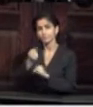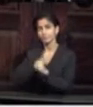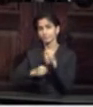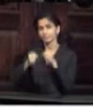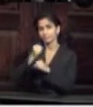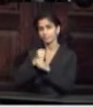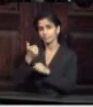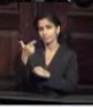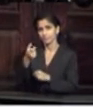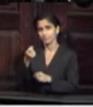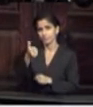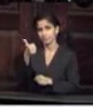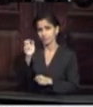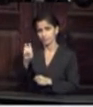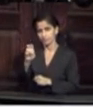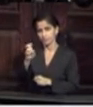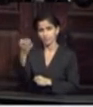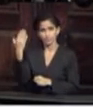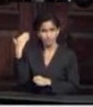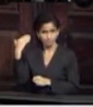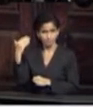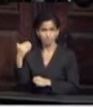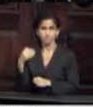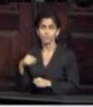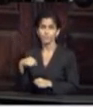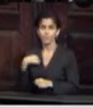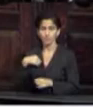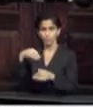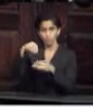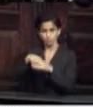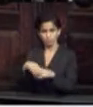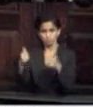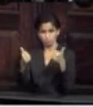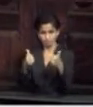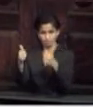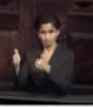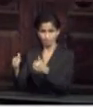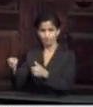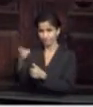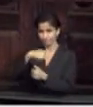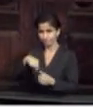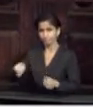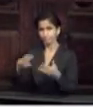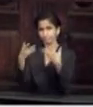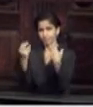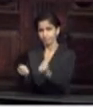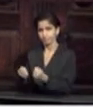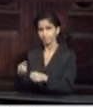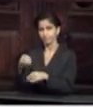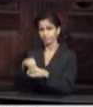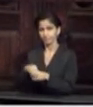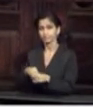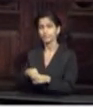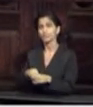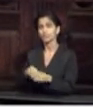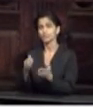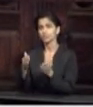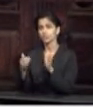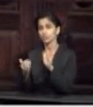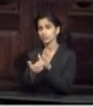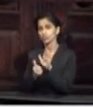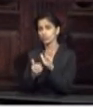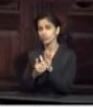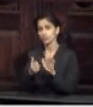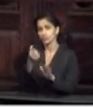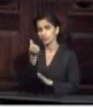de 2015, inclusive com o meu voto favorável, nós aprovamos que o Estado retirasse